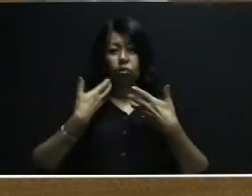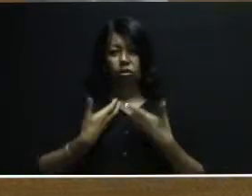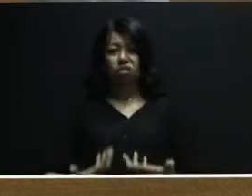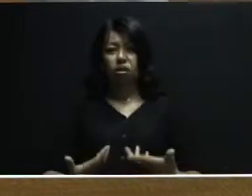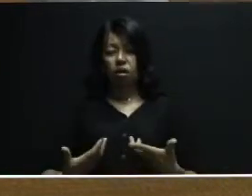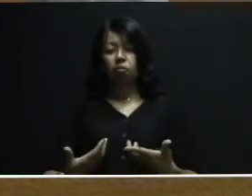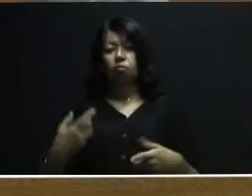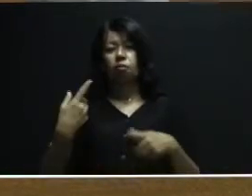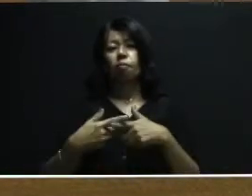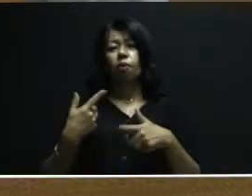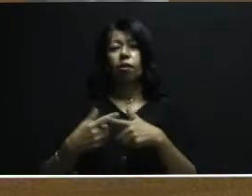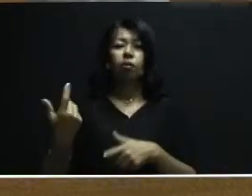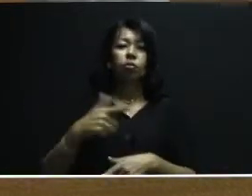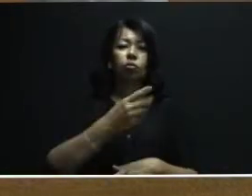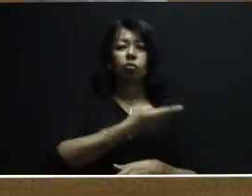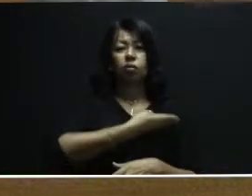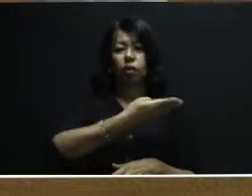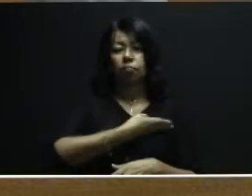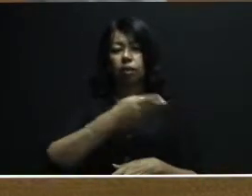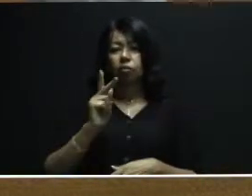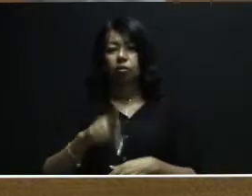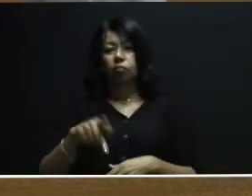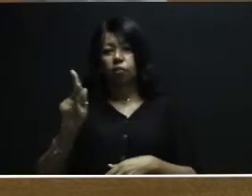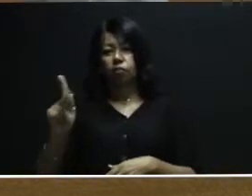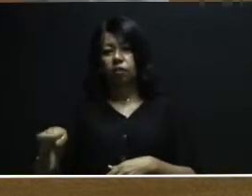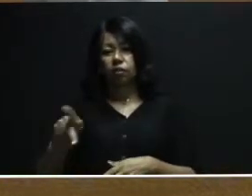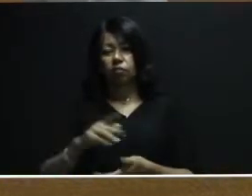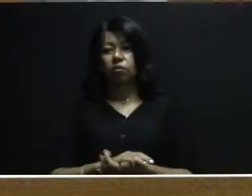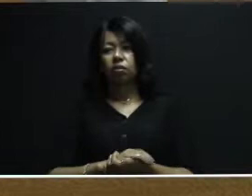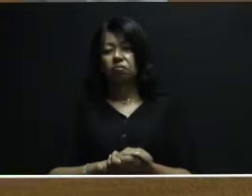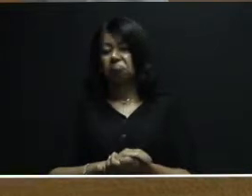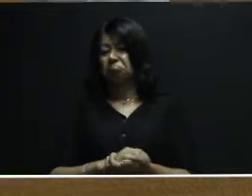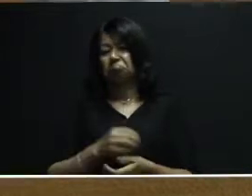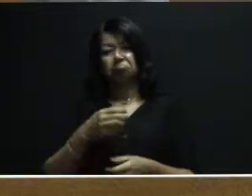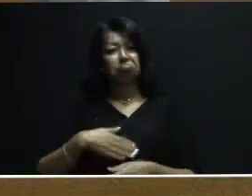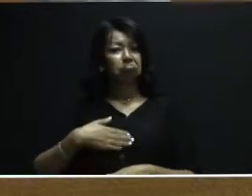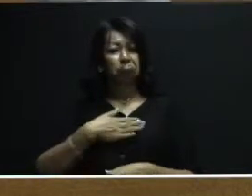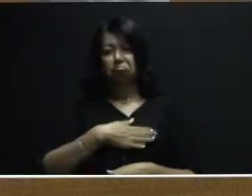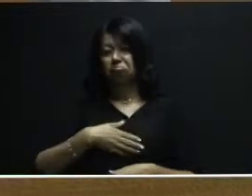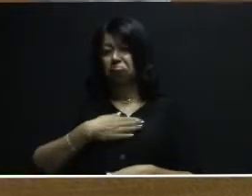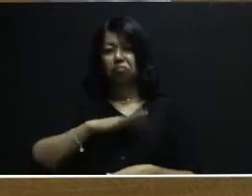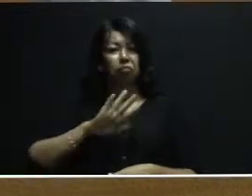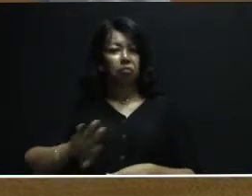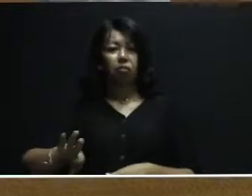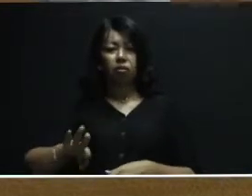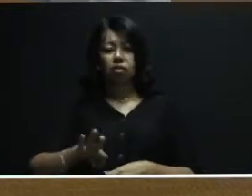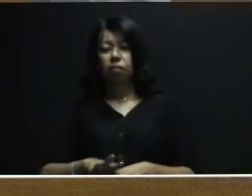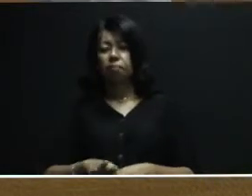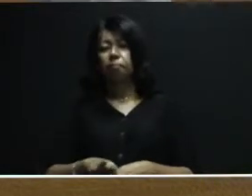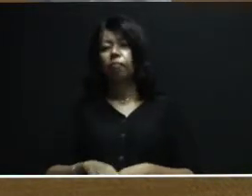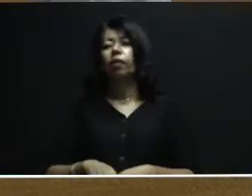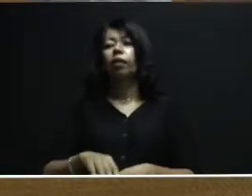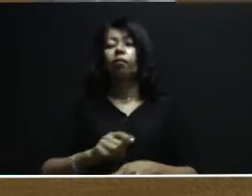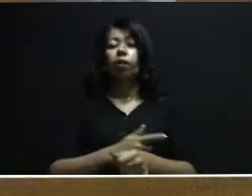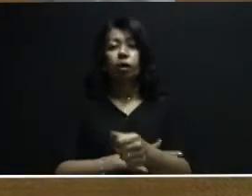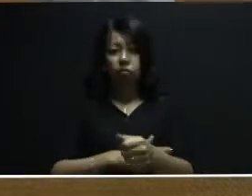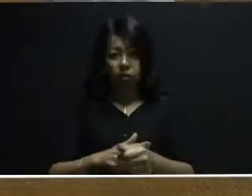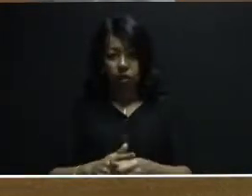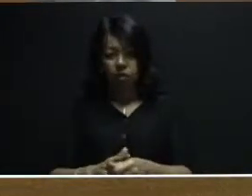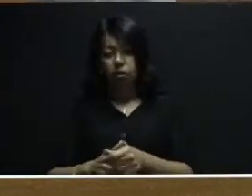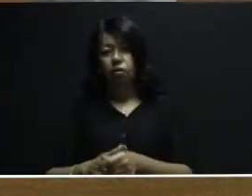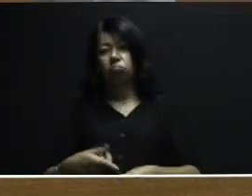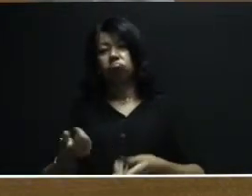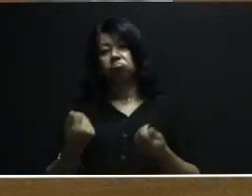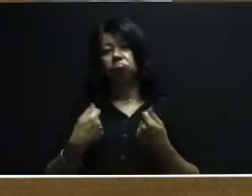demais colegas, os professores acham ruim. Então, a educação tirou